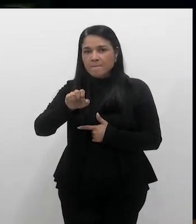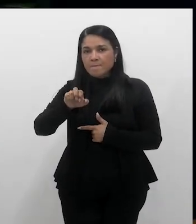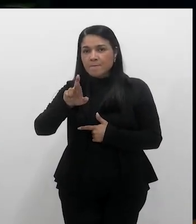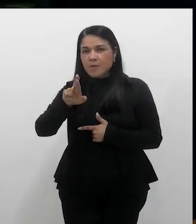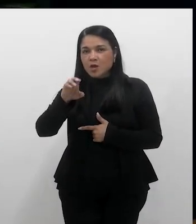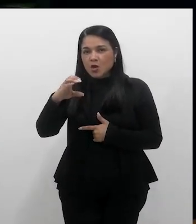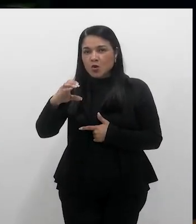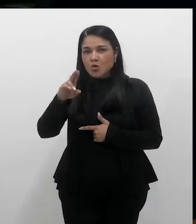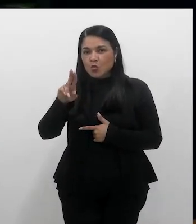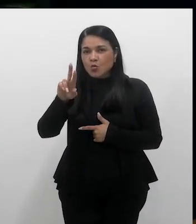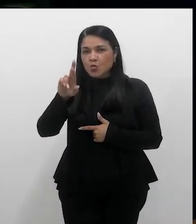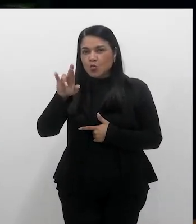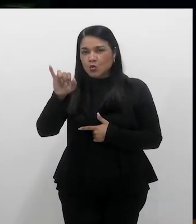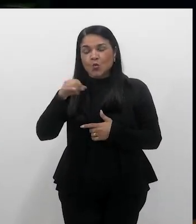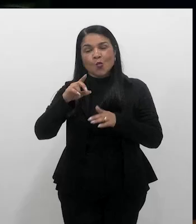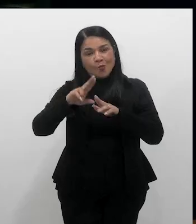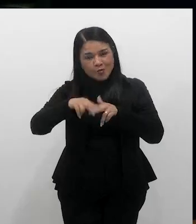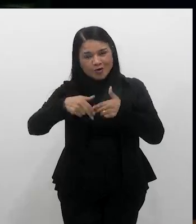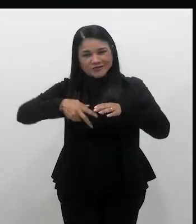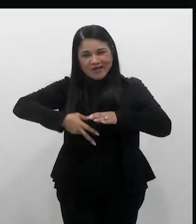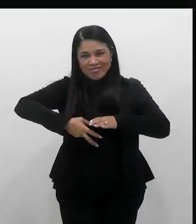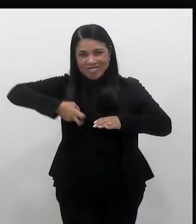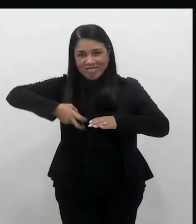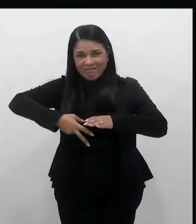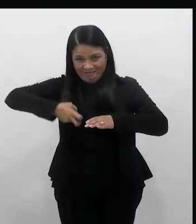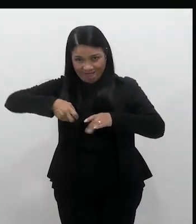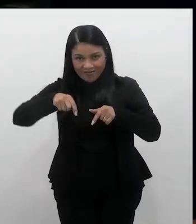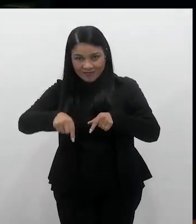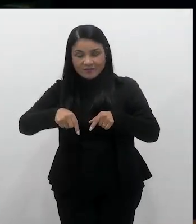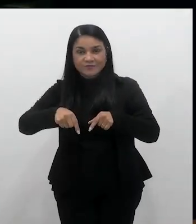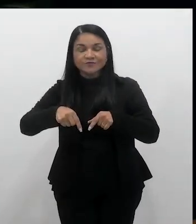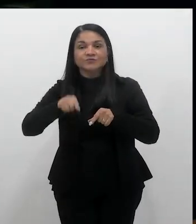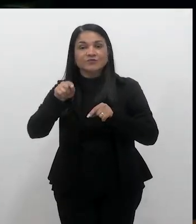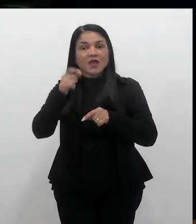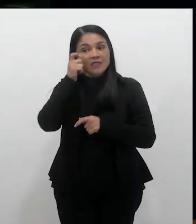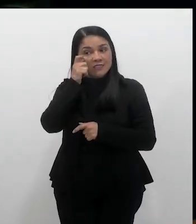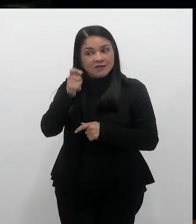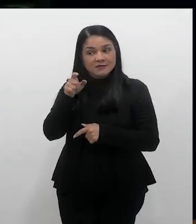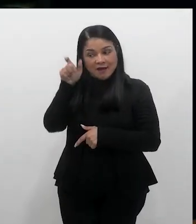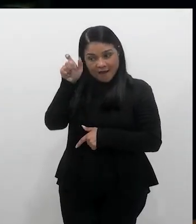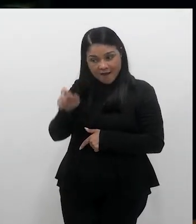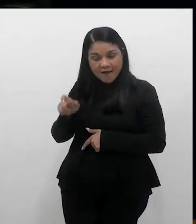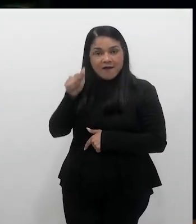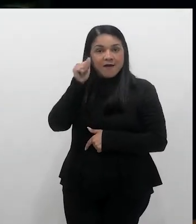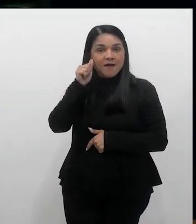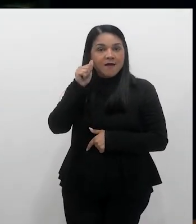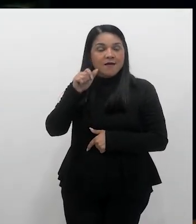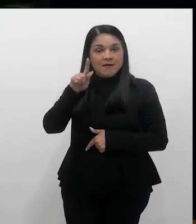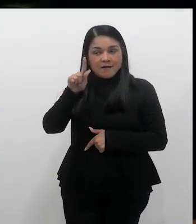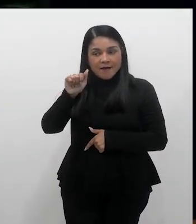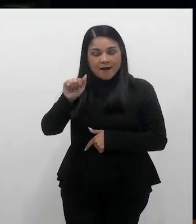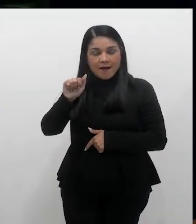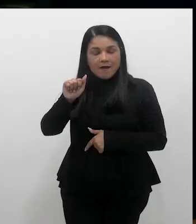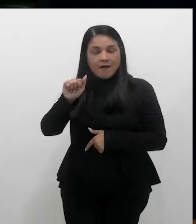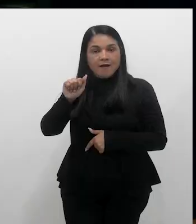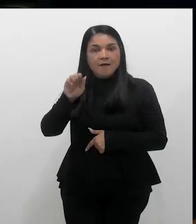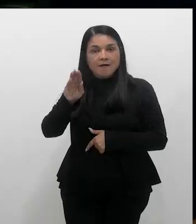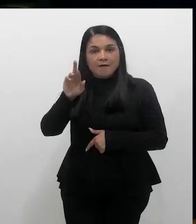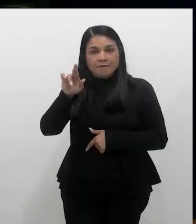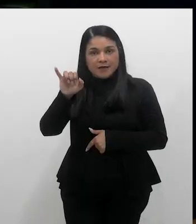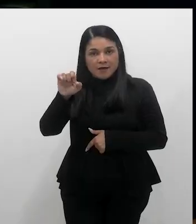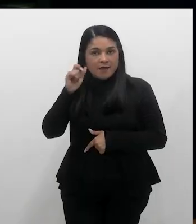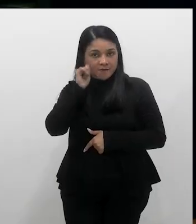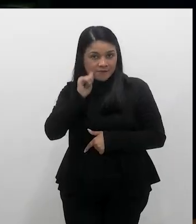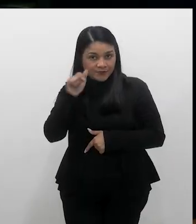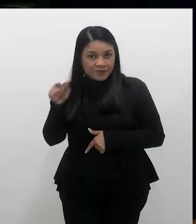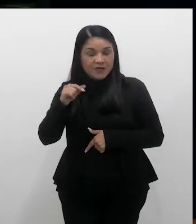por conta da mineração. E aí eu acho que é interessante, porque, sendo ela uma artista, ela se pergunta, e como é que